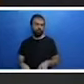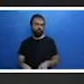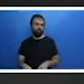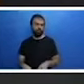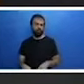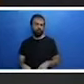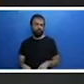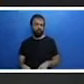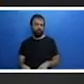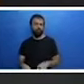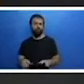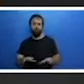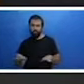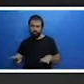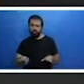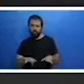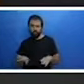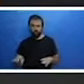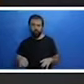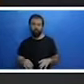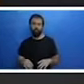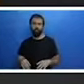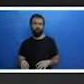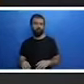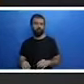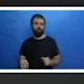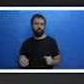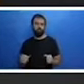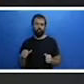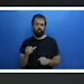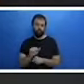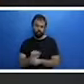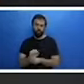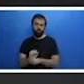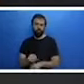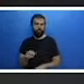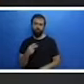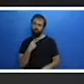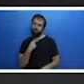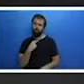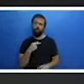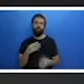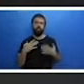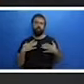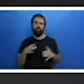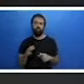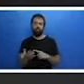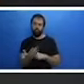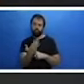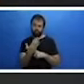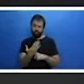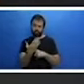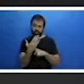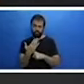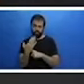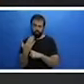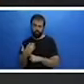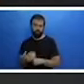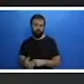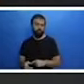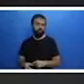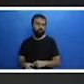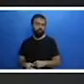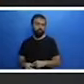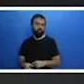e nunca deixe de se movimentar nunca deixe de praticar atividades físicas Se cuidem espero que em breve a gente